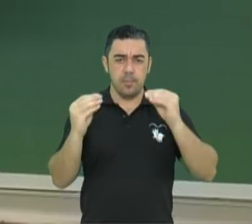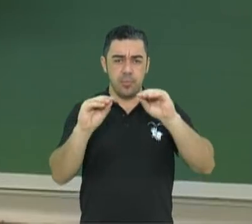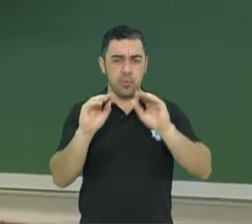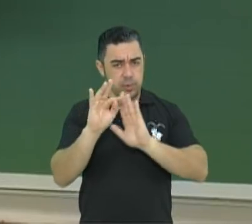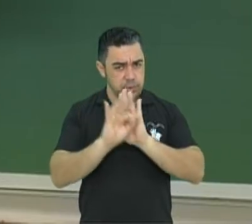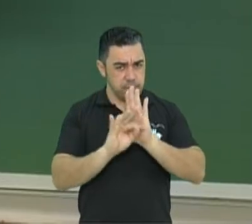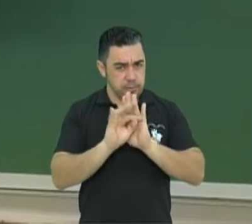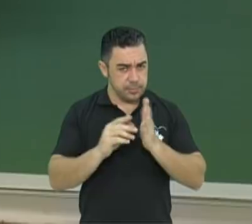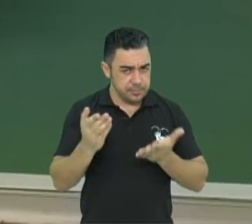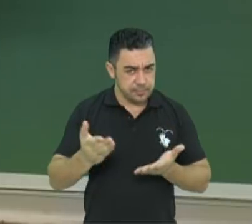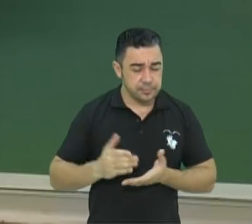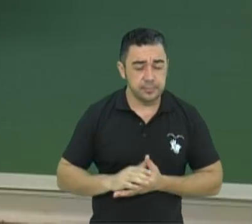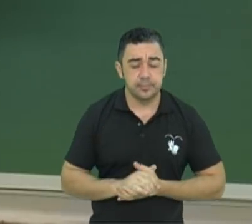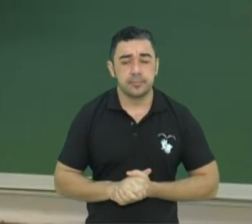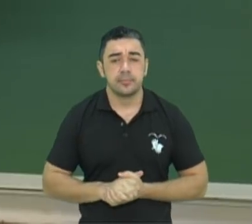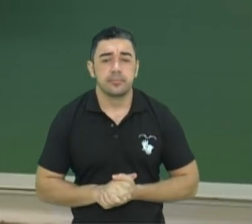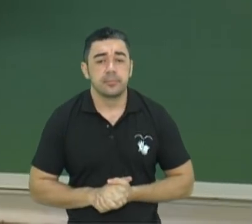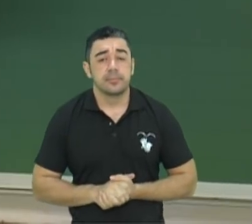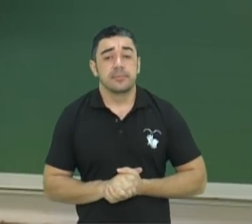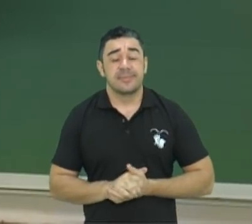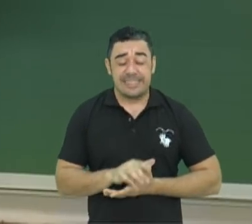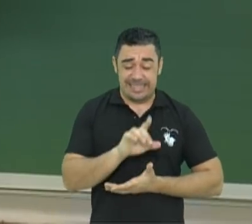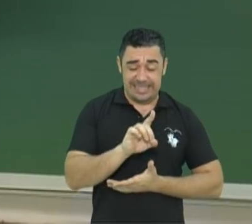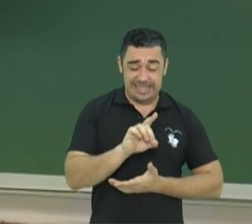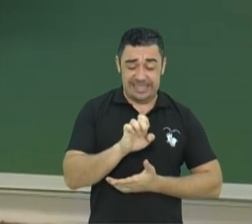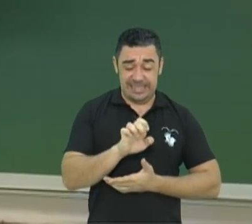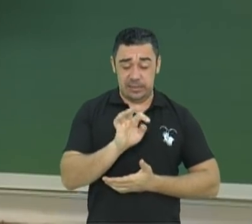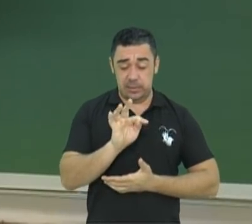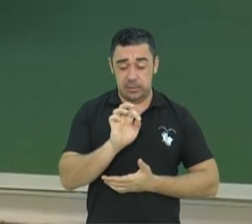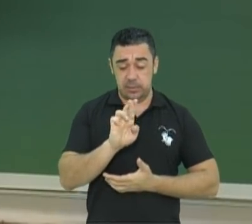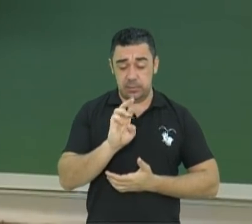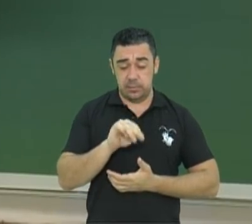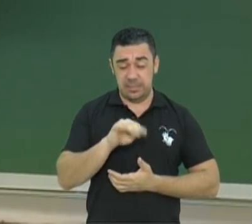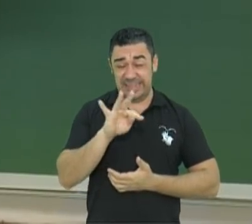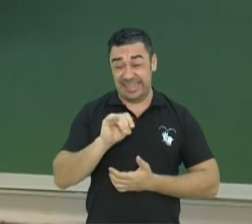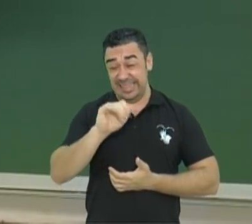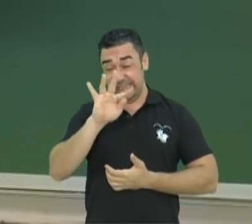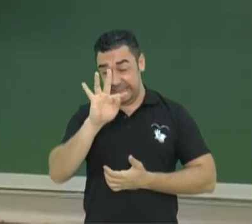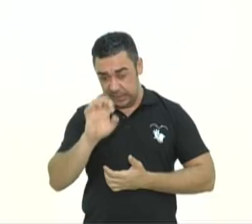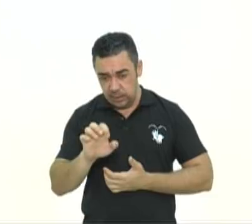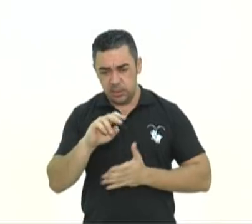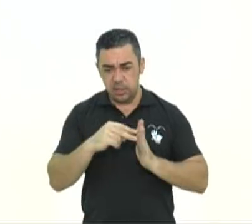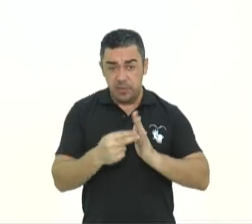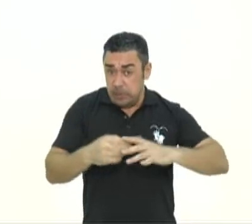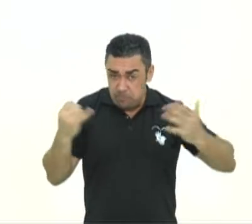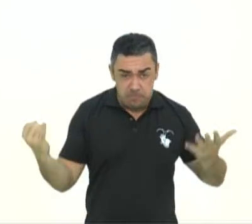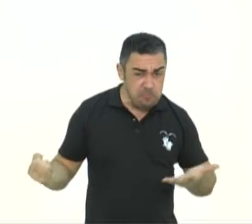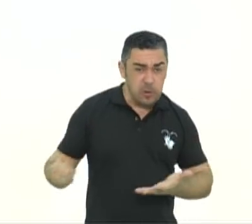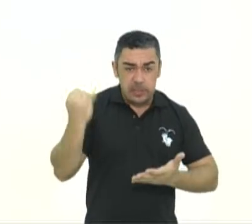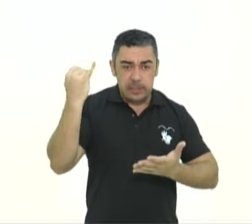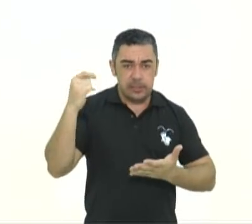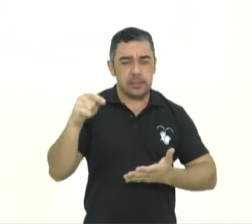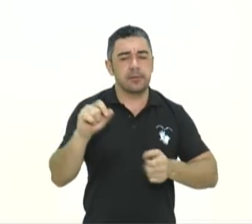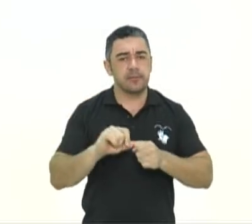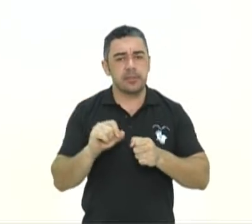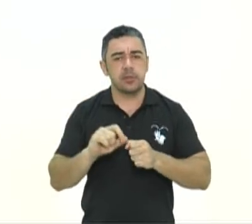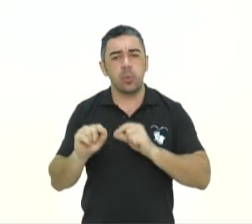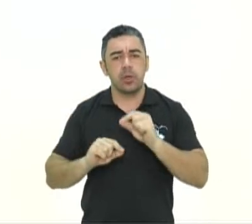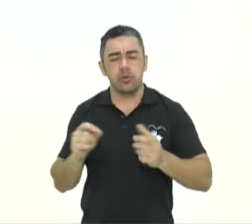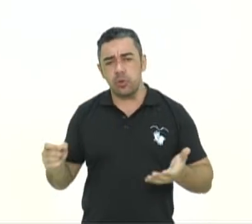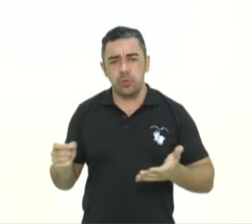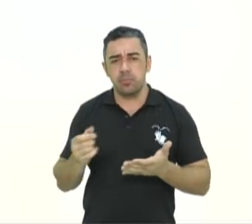ali naquela notícia. Então, determinante revitalizar o Rio São